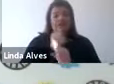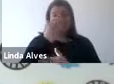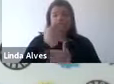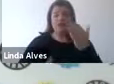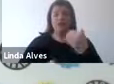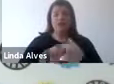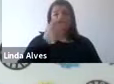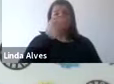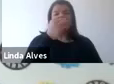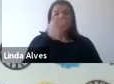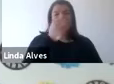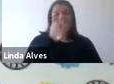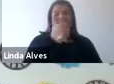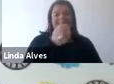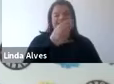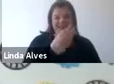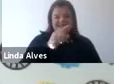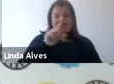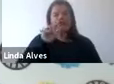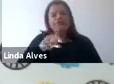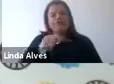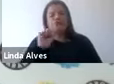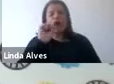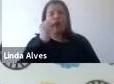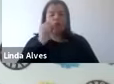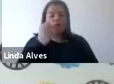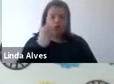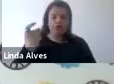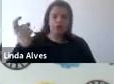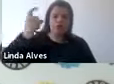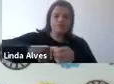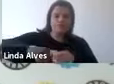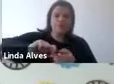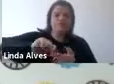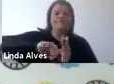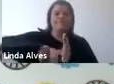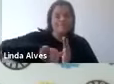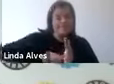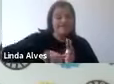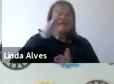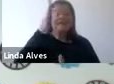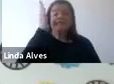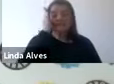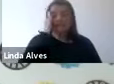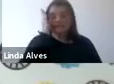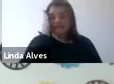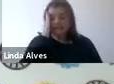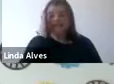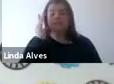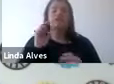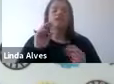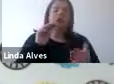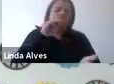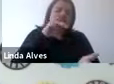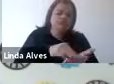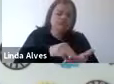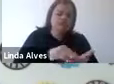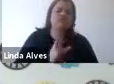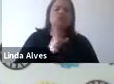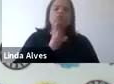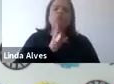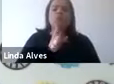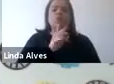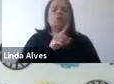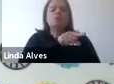milhões de filiados, diz o IBGE. Então, a gente sabe que isso aconteceu, sabemos os motivos, mas eu